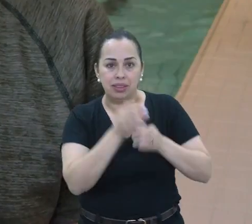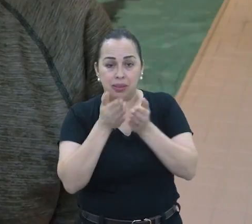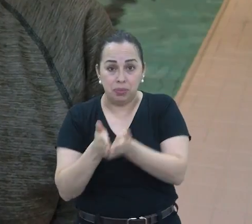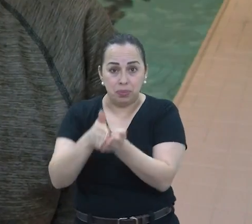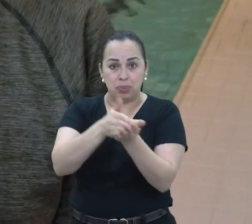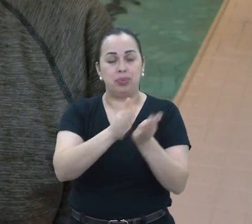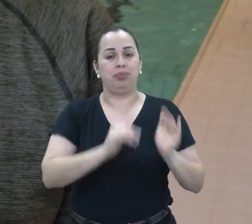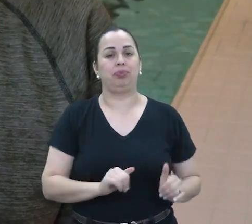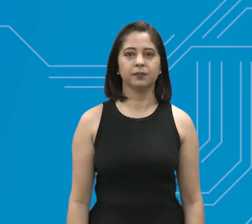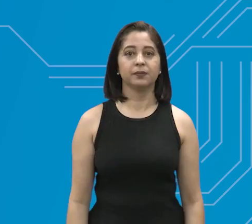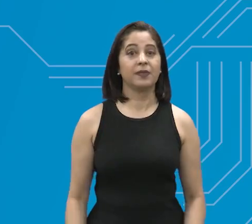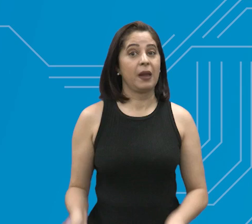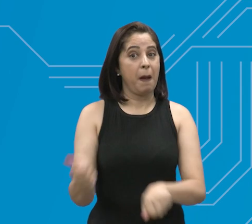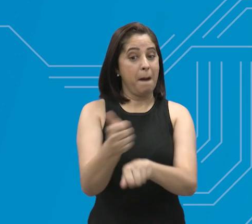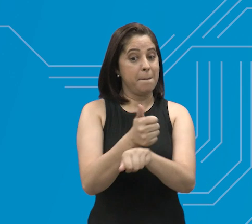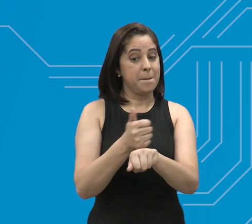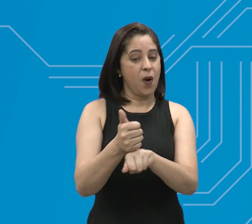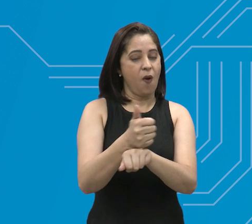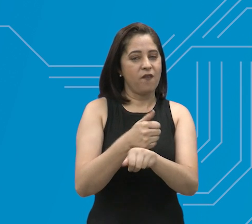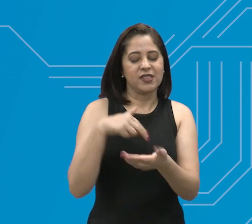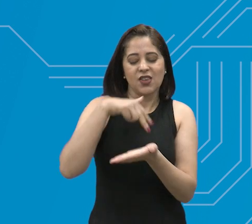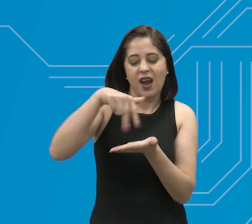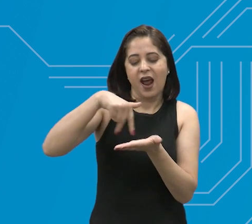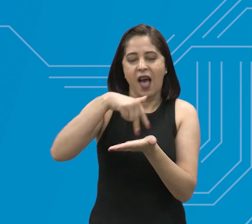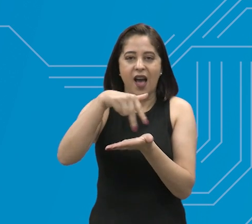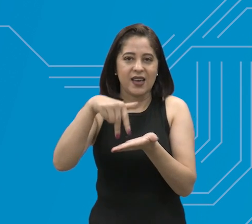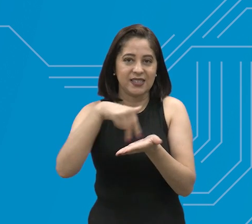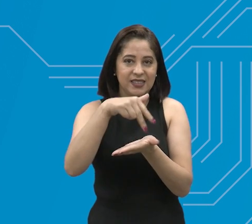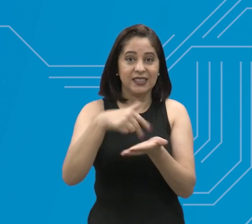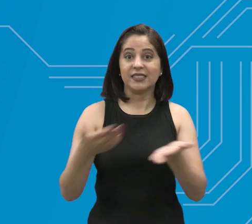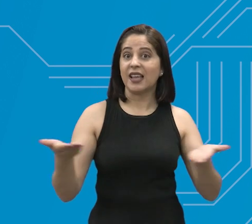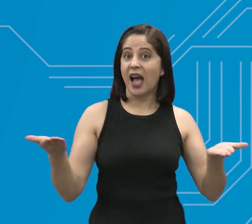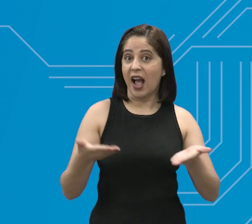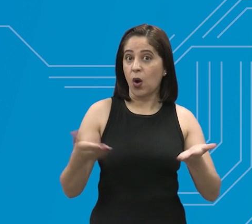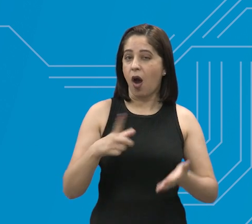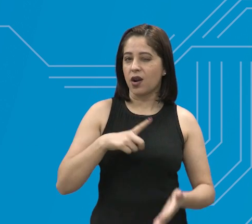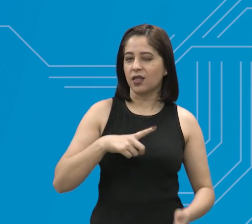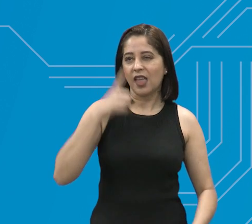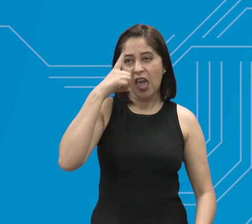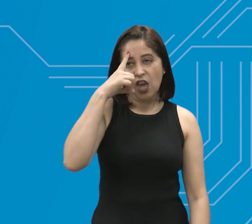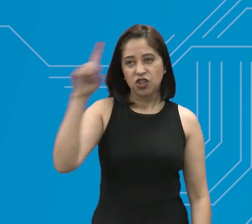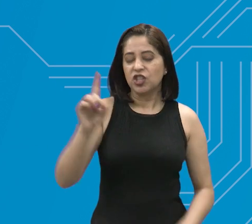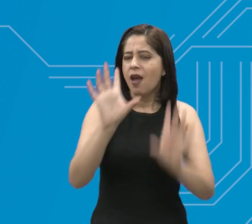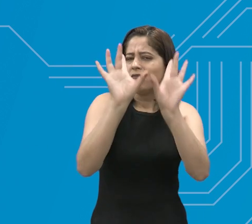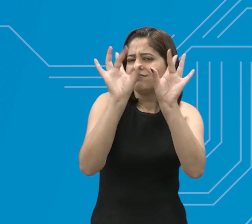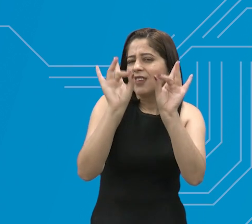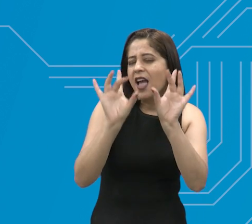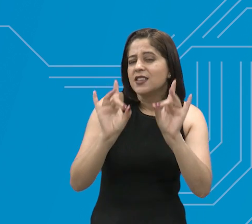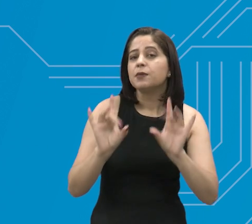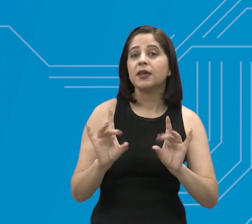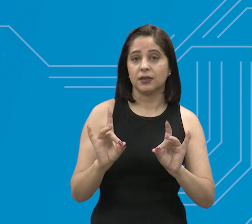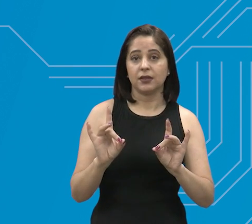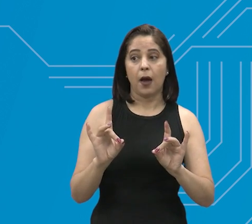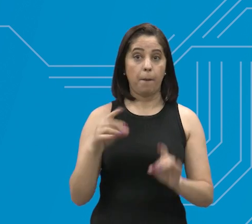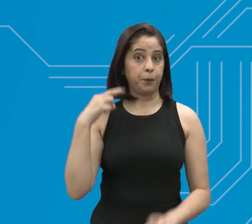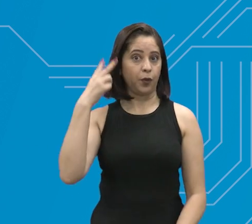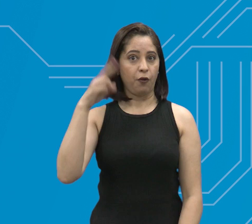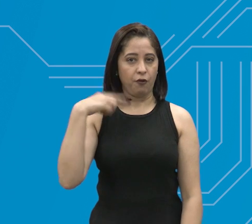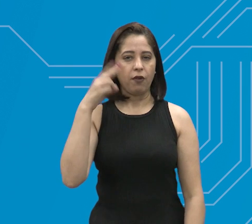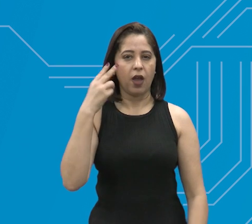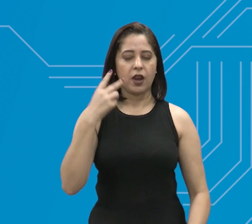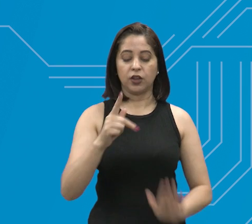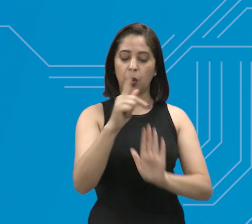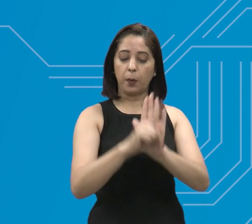ver, é um sonho que eu tenho. Profissionais da dança de São José agora terão um dia especial. É que os